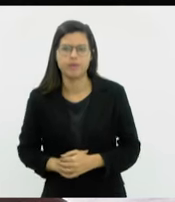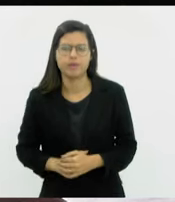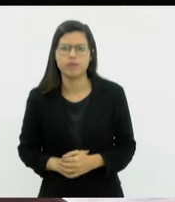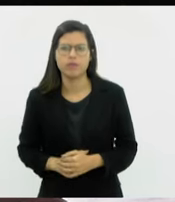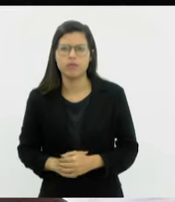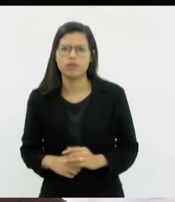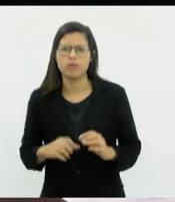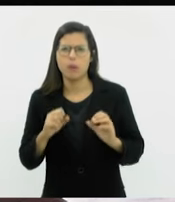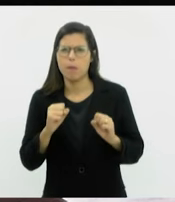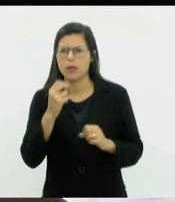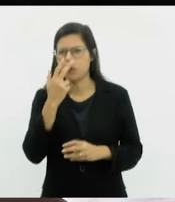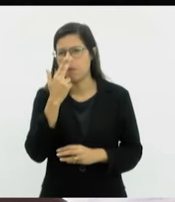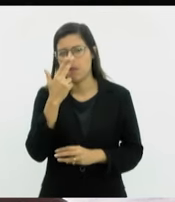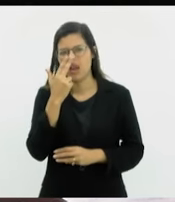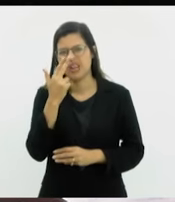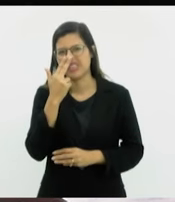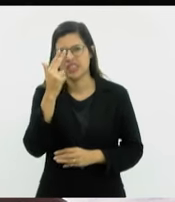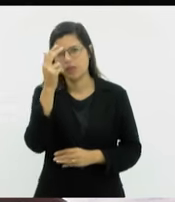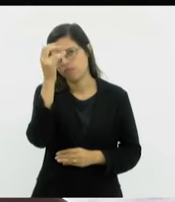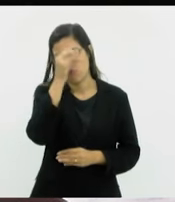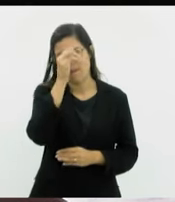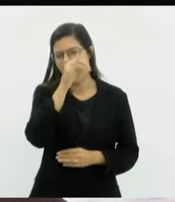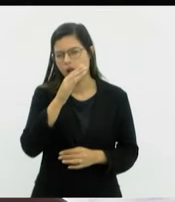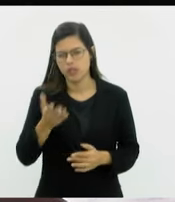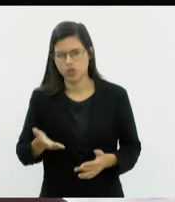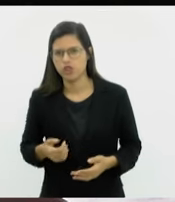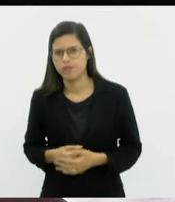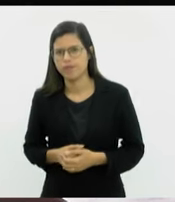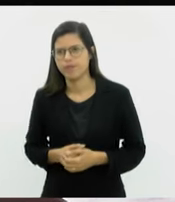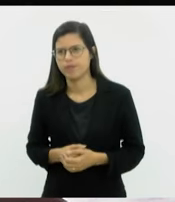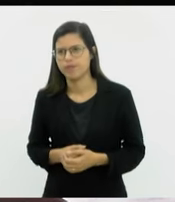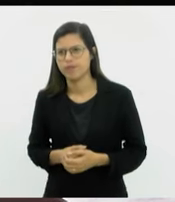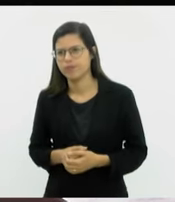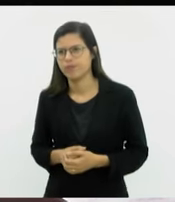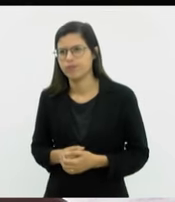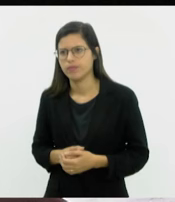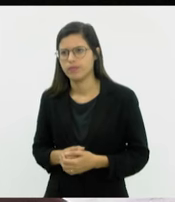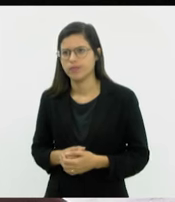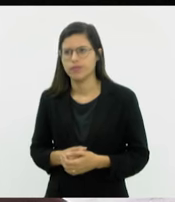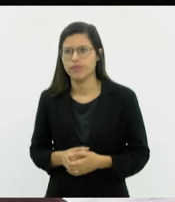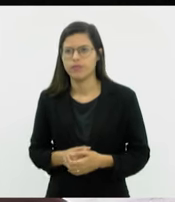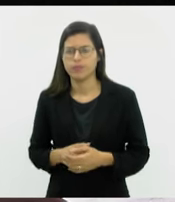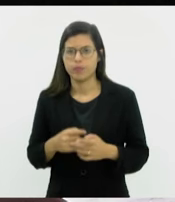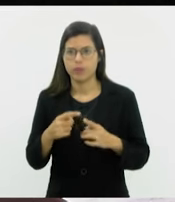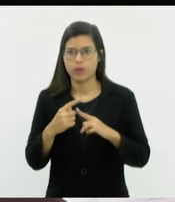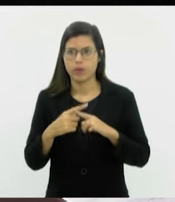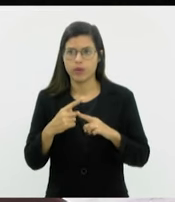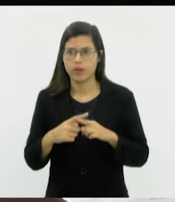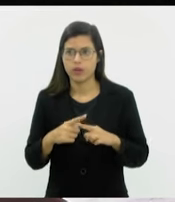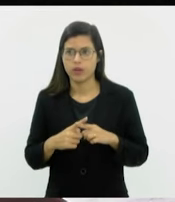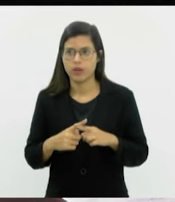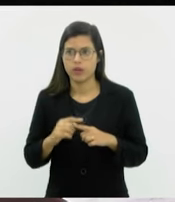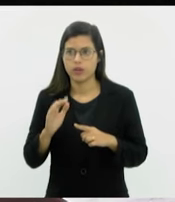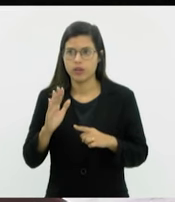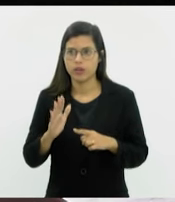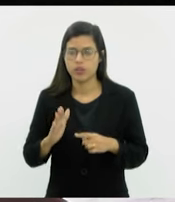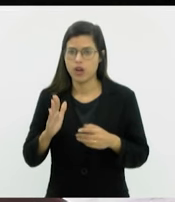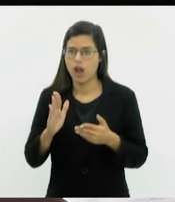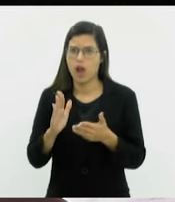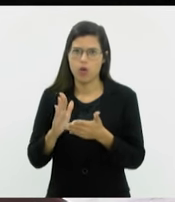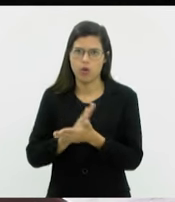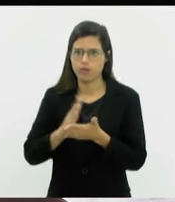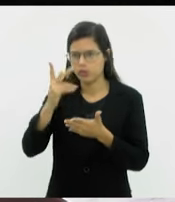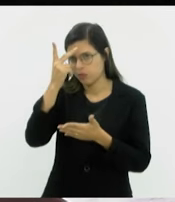pode parecer algo inofensivo, porque isso aí já caiu, né, no leito do pensamento da